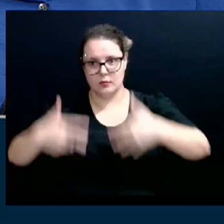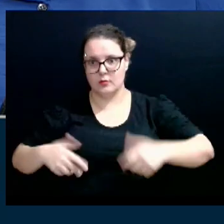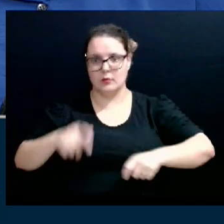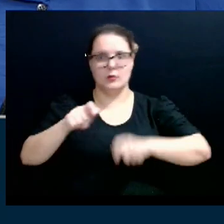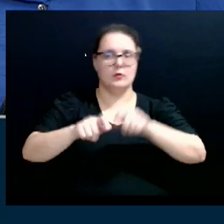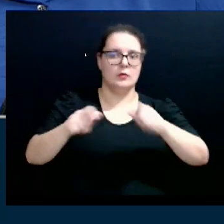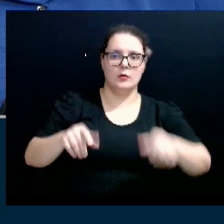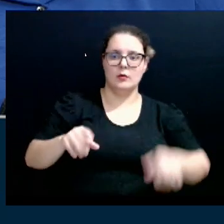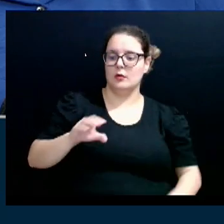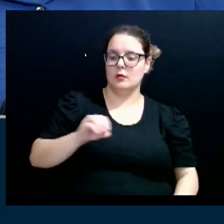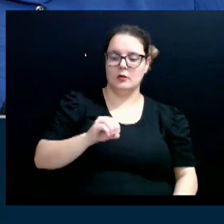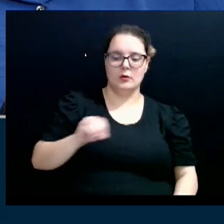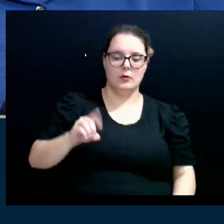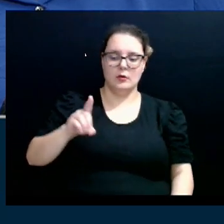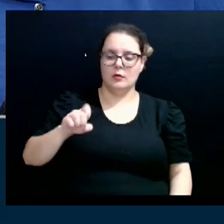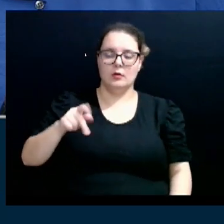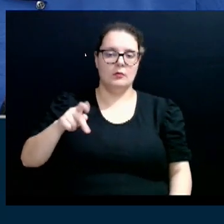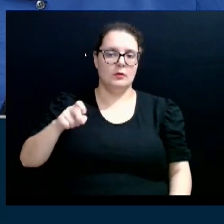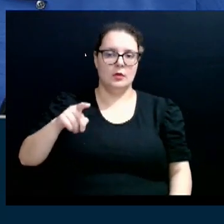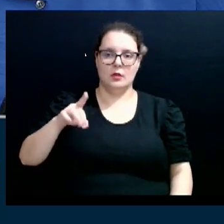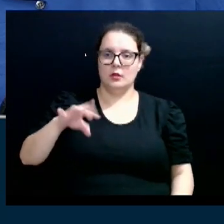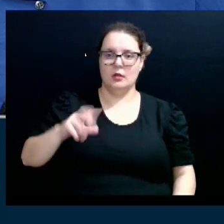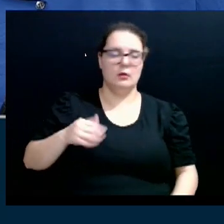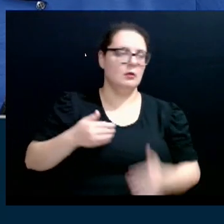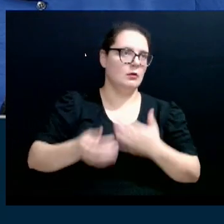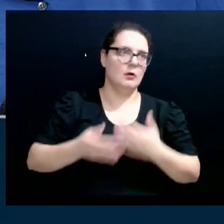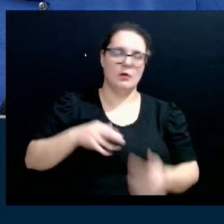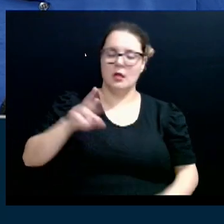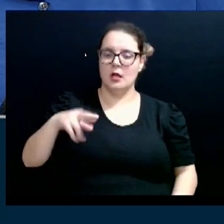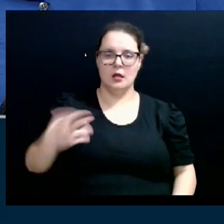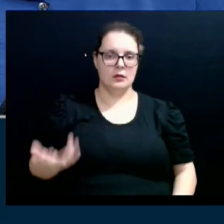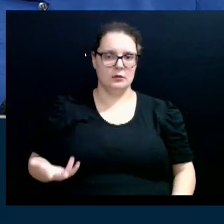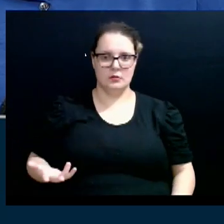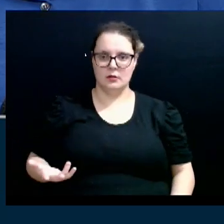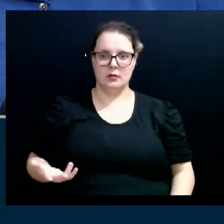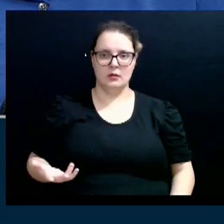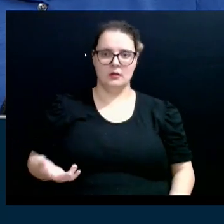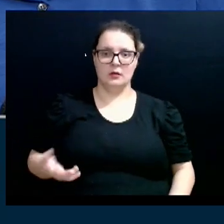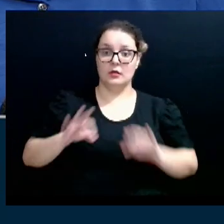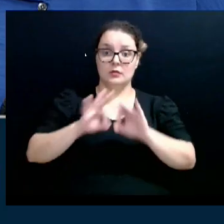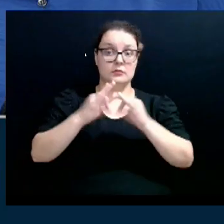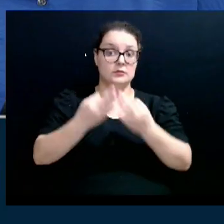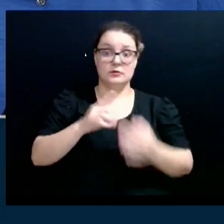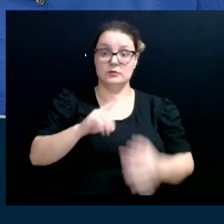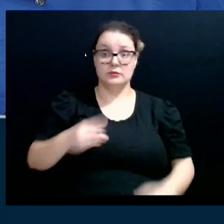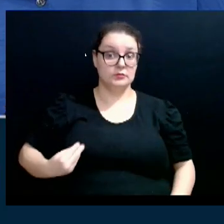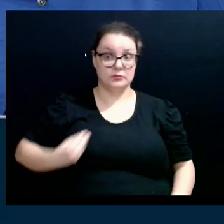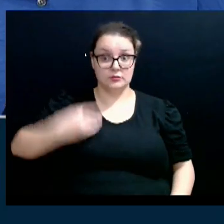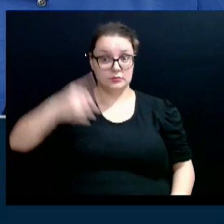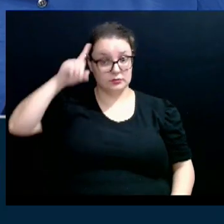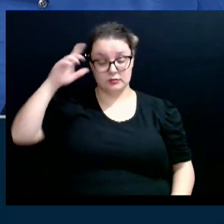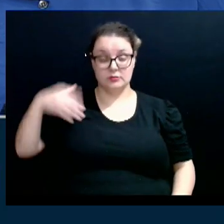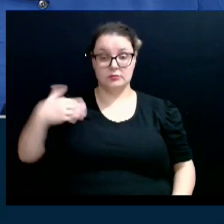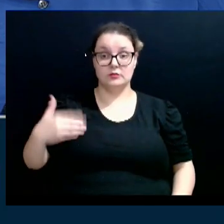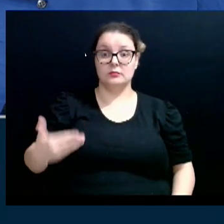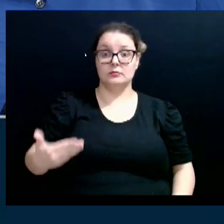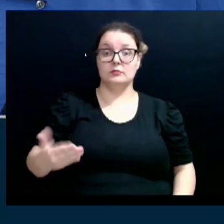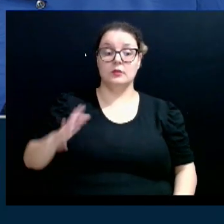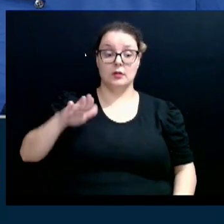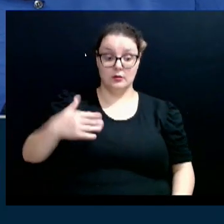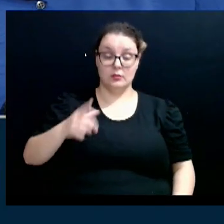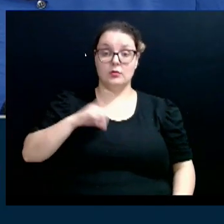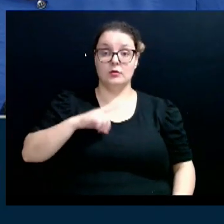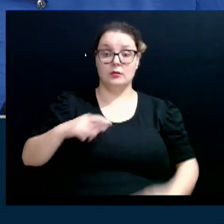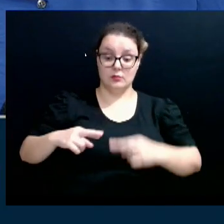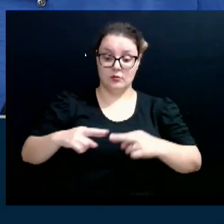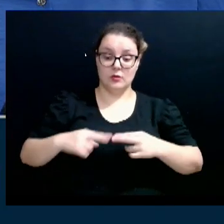codependência, seja ela por qual motivo for, né? A família ela não está vivendo isso no dia a dia. E quando você tem uma rede de apoio de pessoas